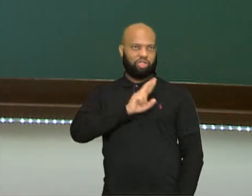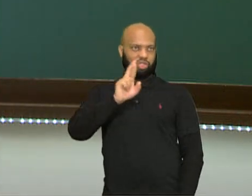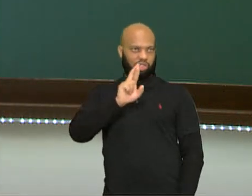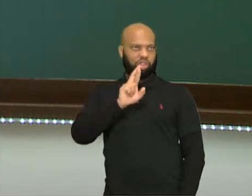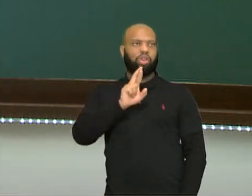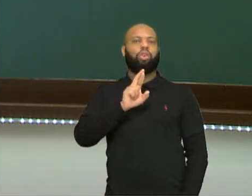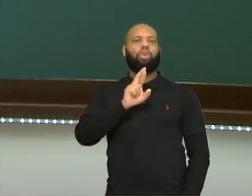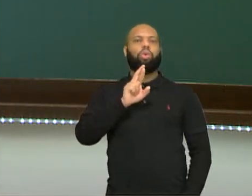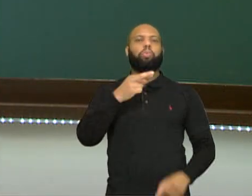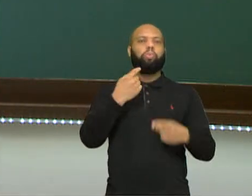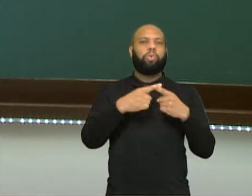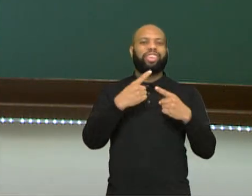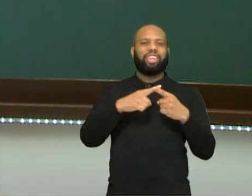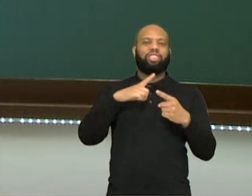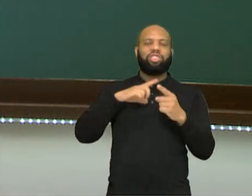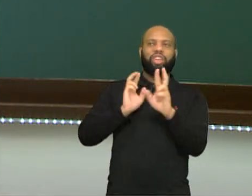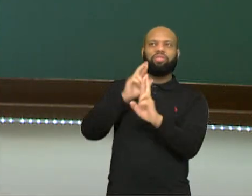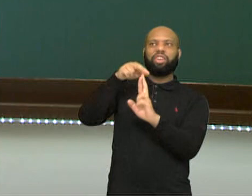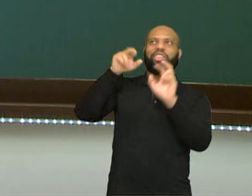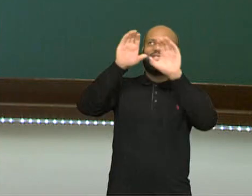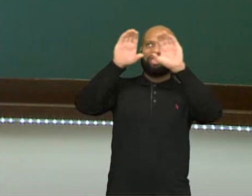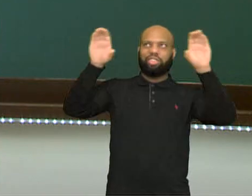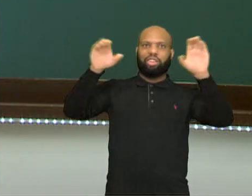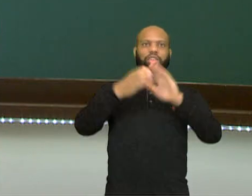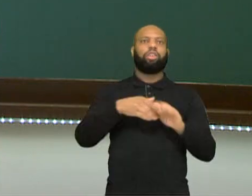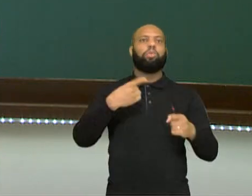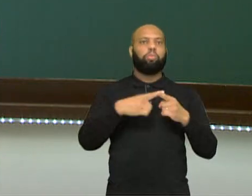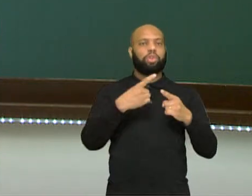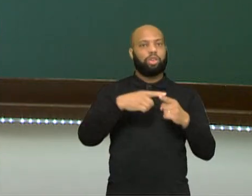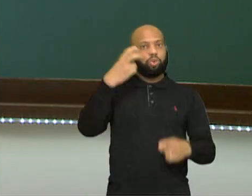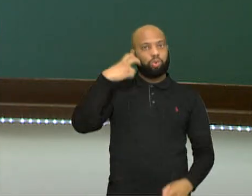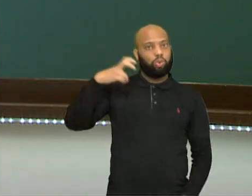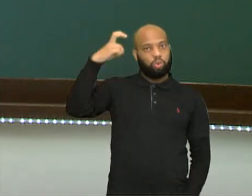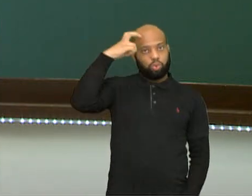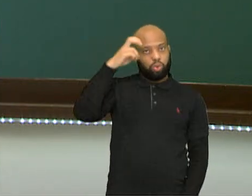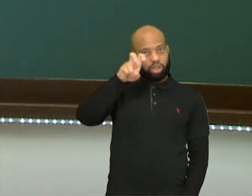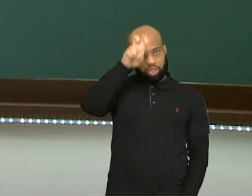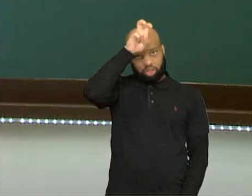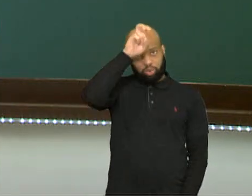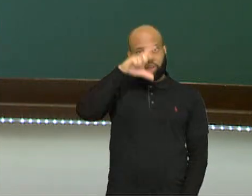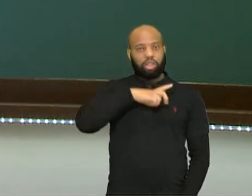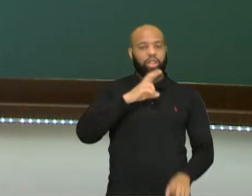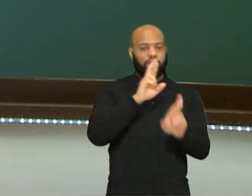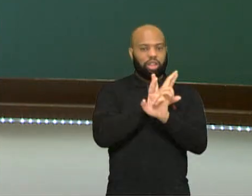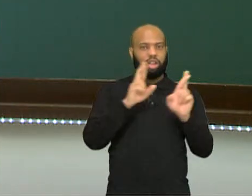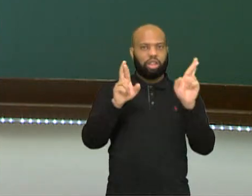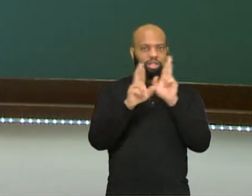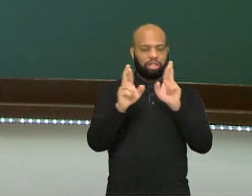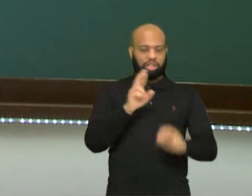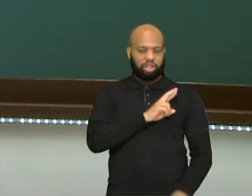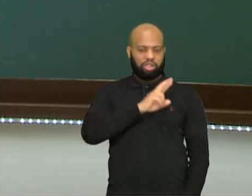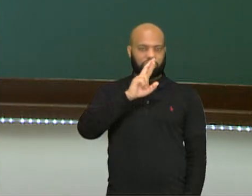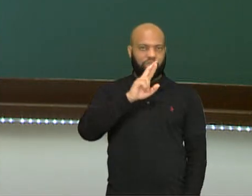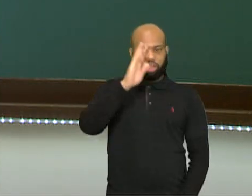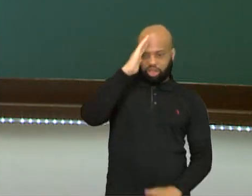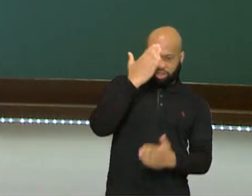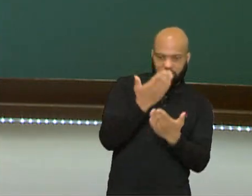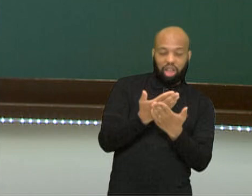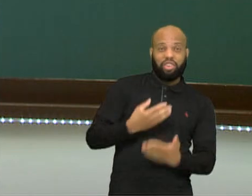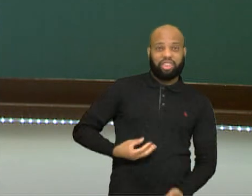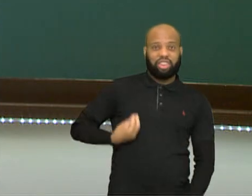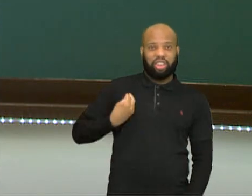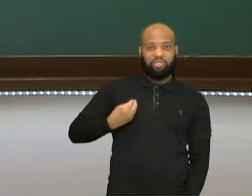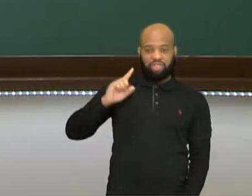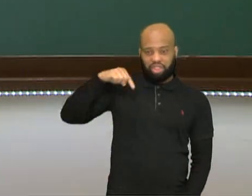céu. Até porque a cultura egípcia é uma grande relação com o religioso. Eles acreditavam na vida após morte. Então,